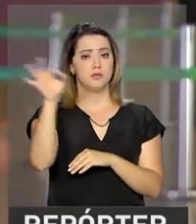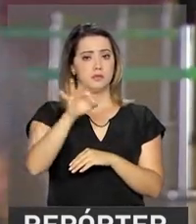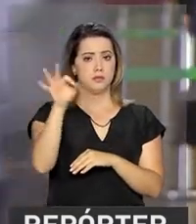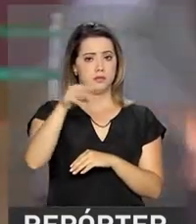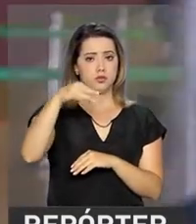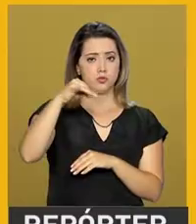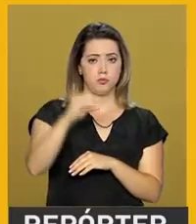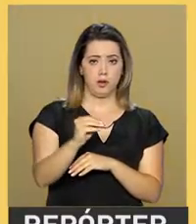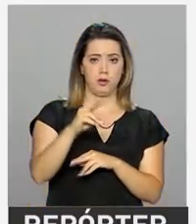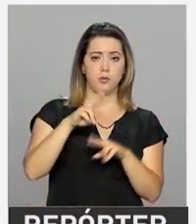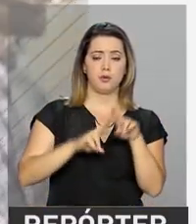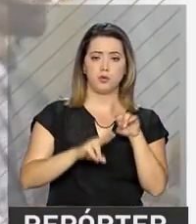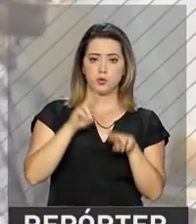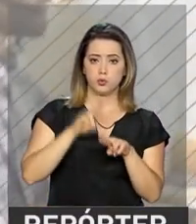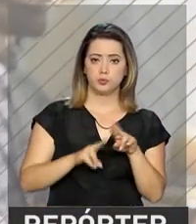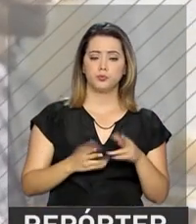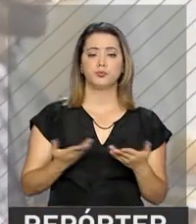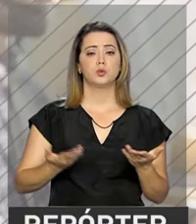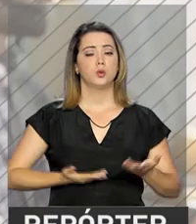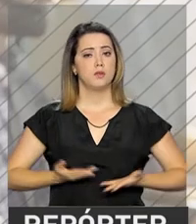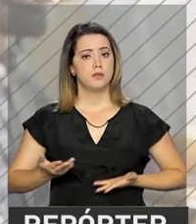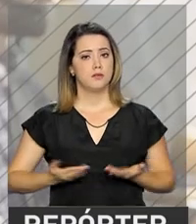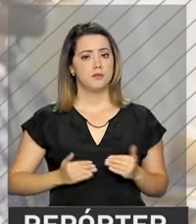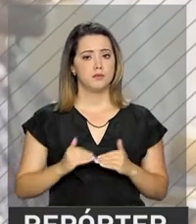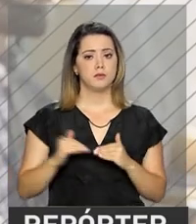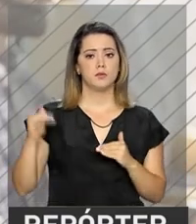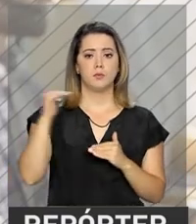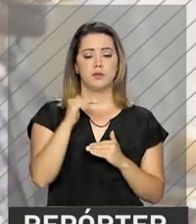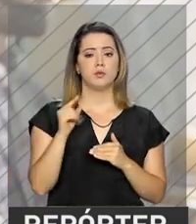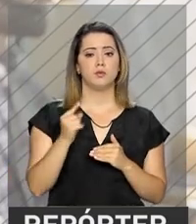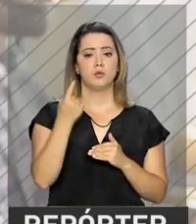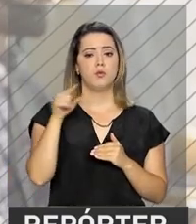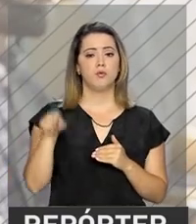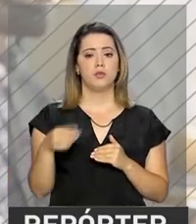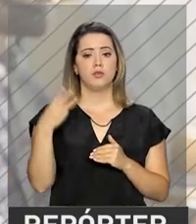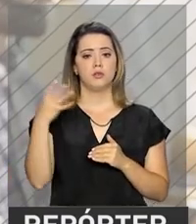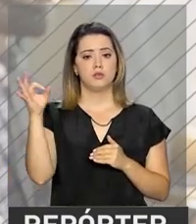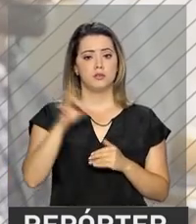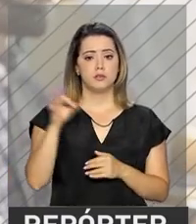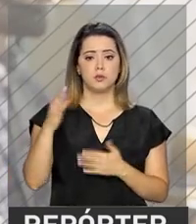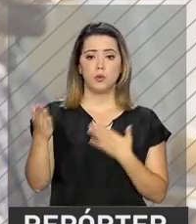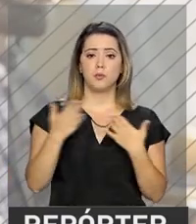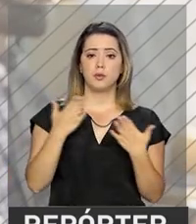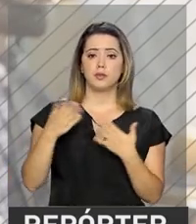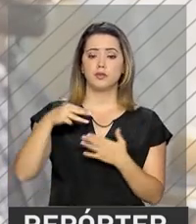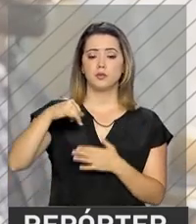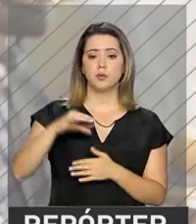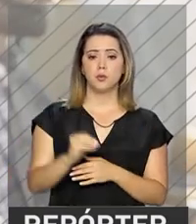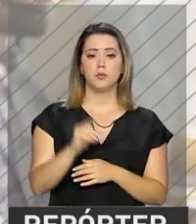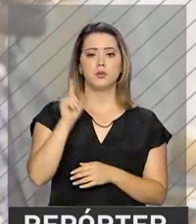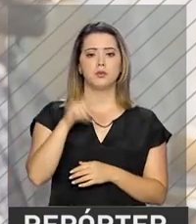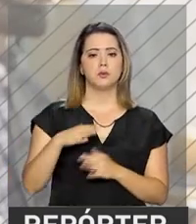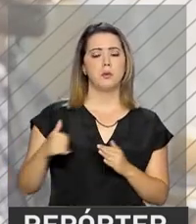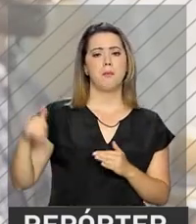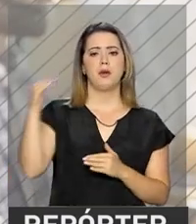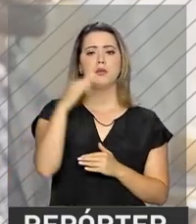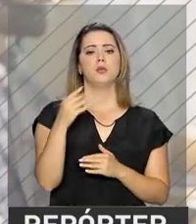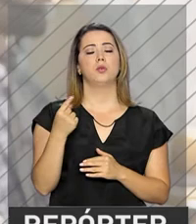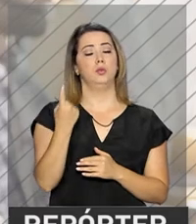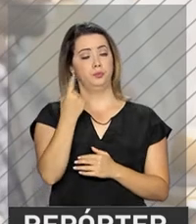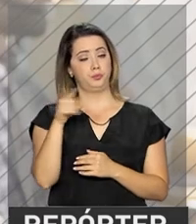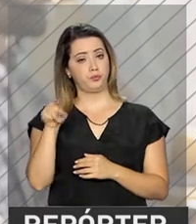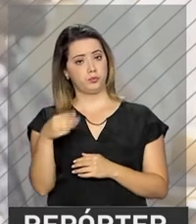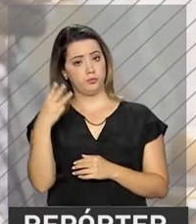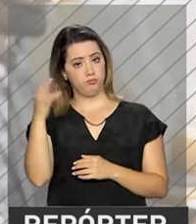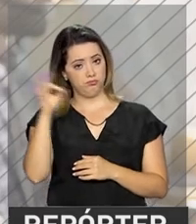maio para junho o volume de serviços aumentou 1,3 por cento junho se comparado a maio esse foi o maior aumento no setor